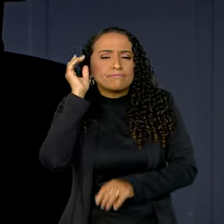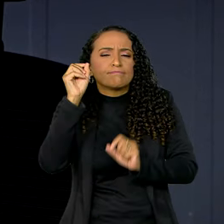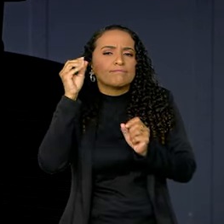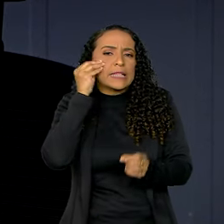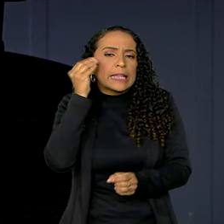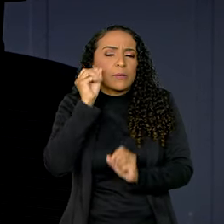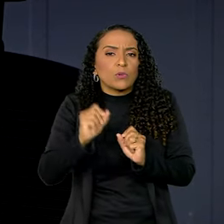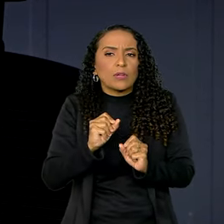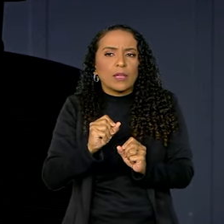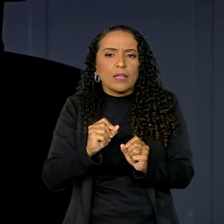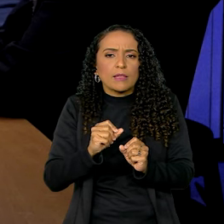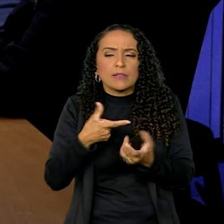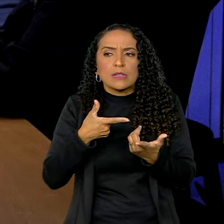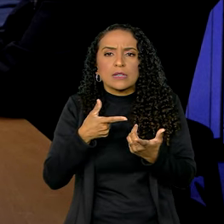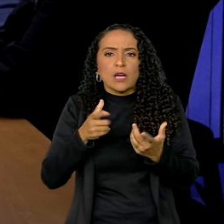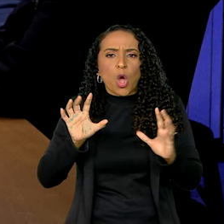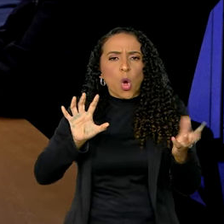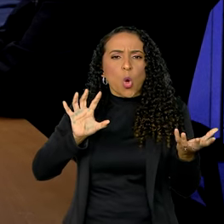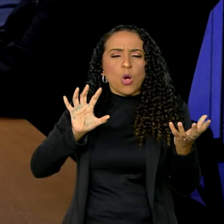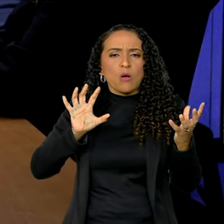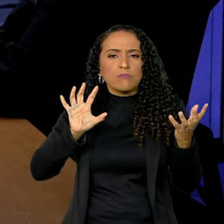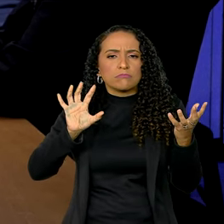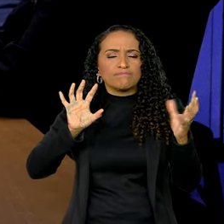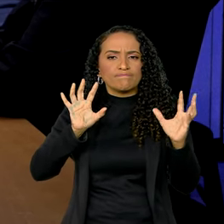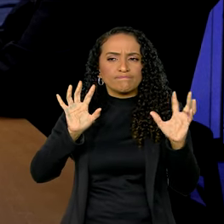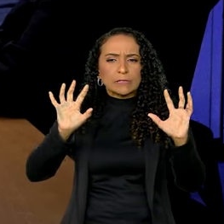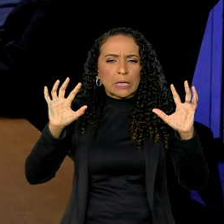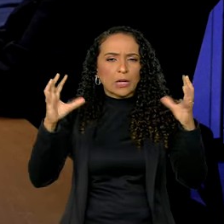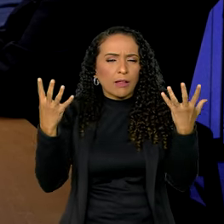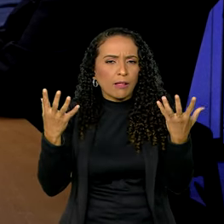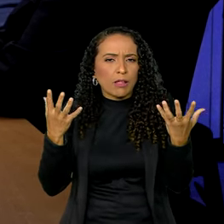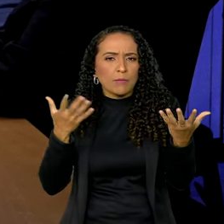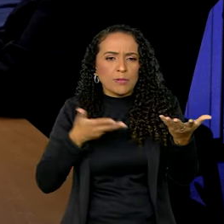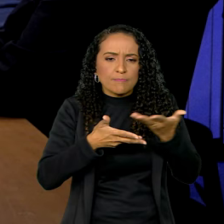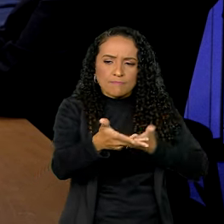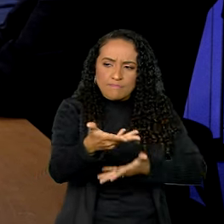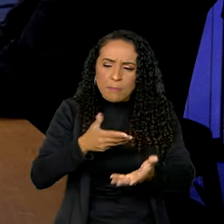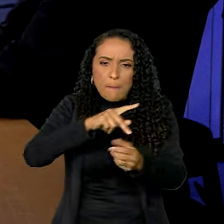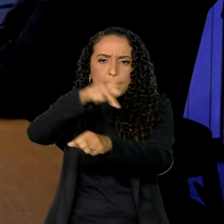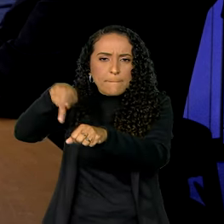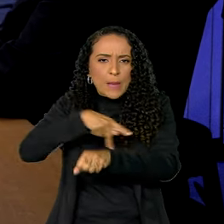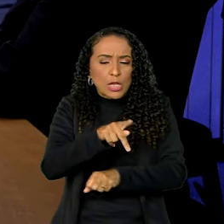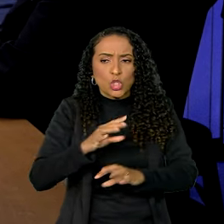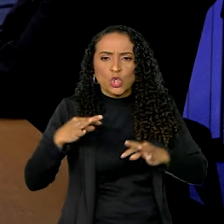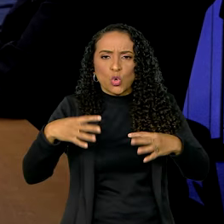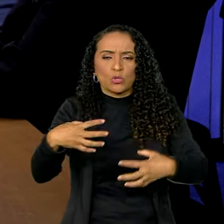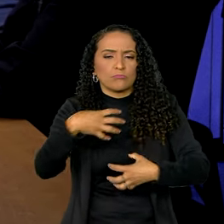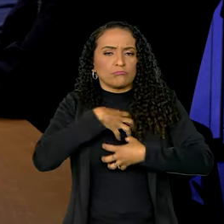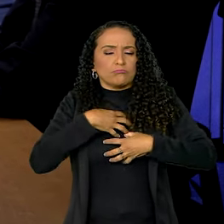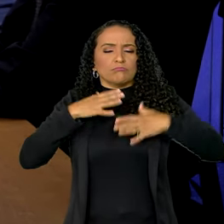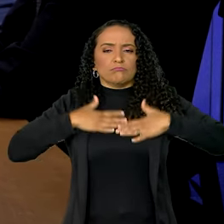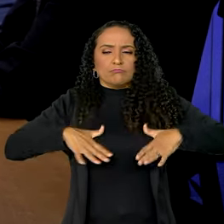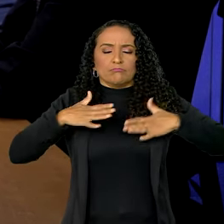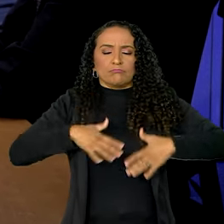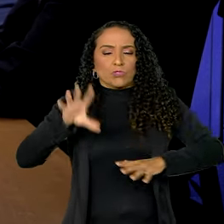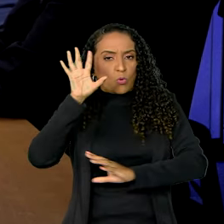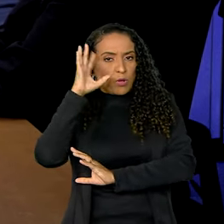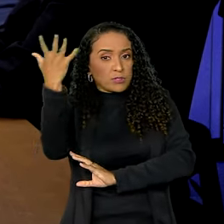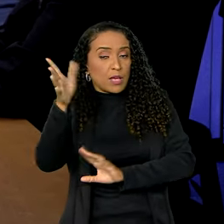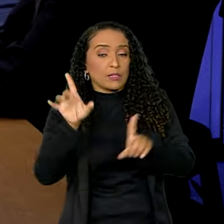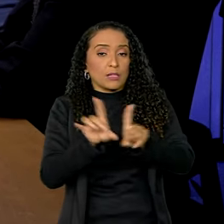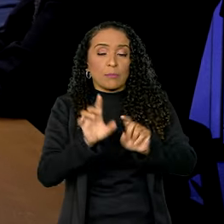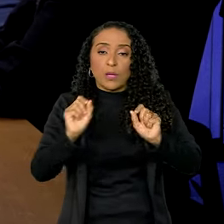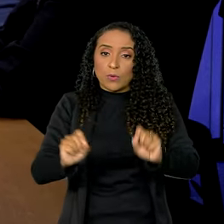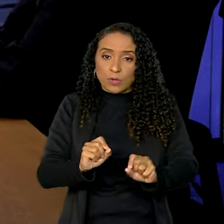primeiro lugar um clima entre os países é para que todos eh se primeiro se sentissem confortáveis com os resultados mas